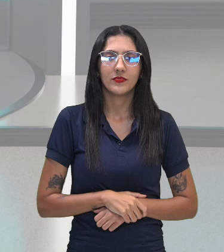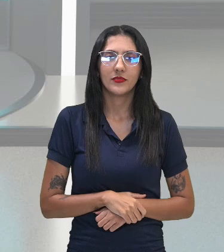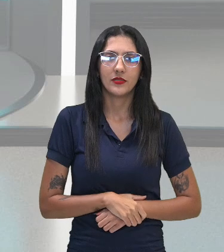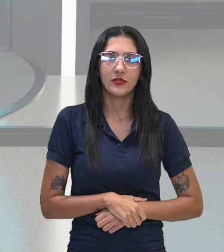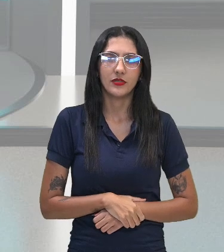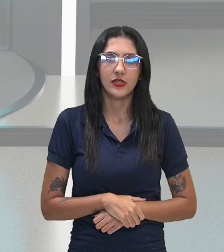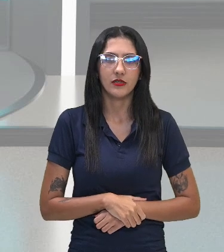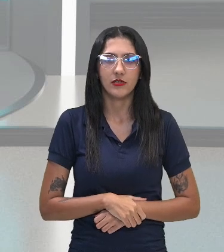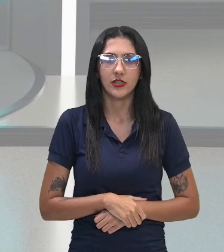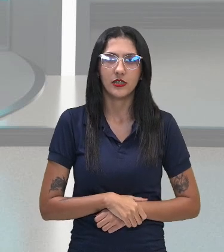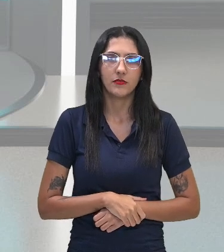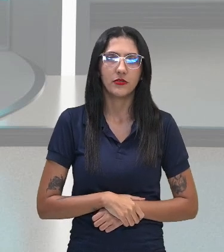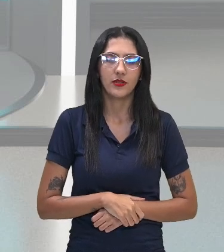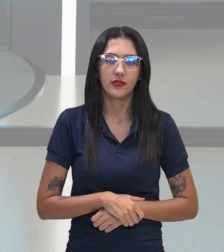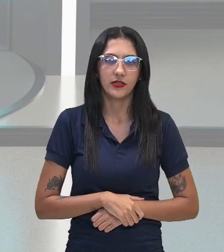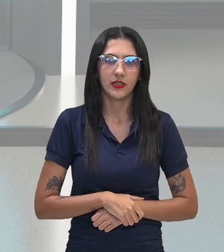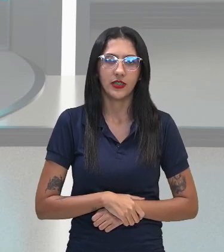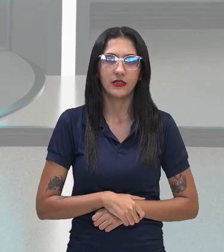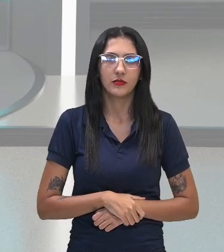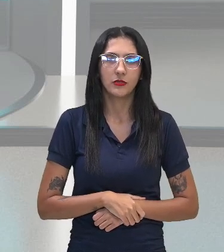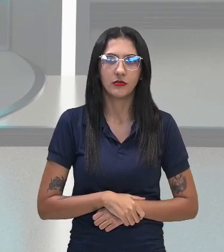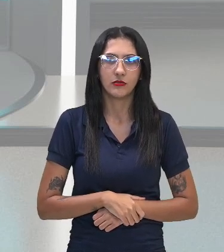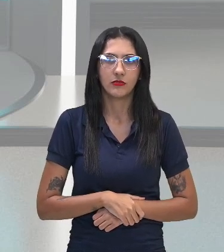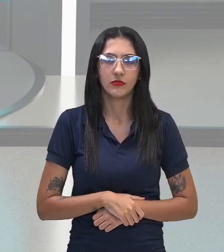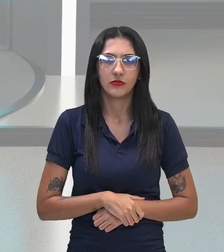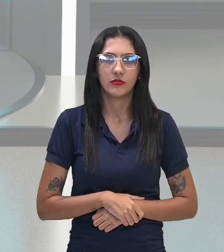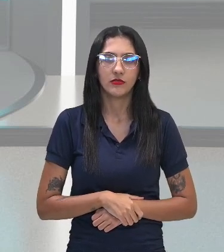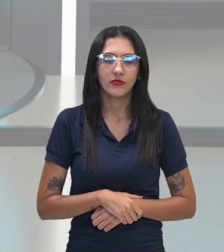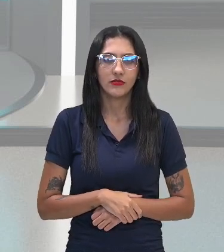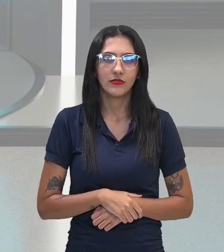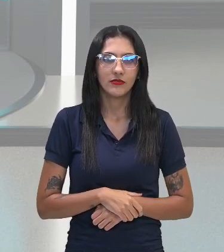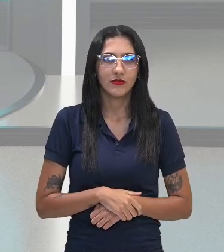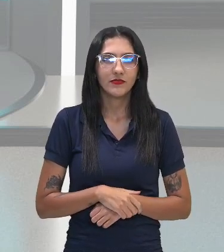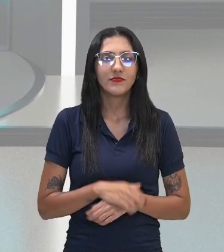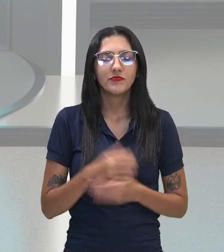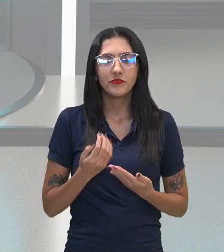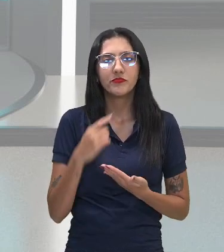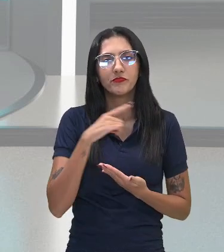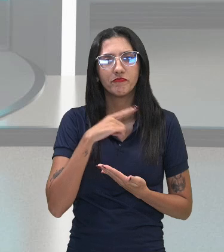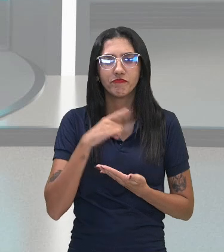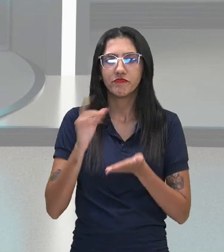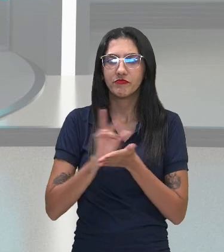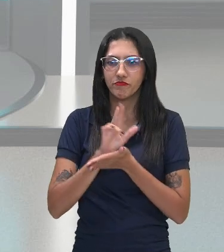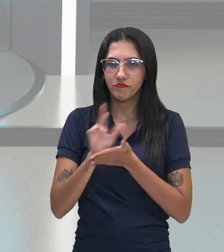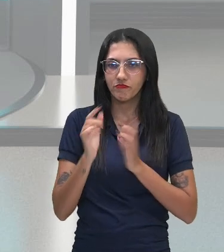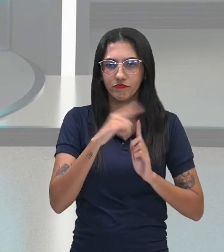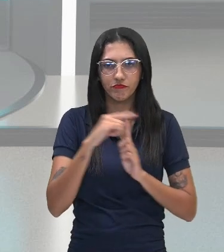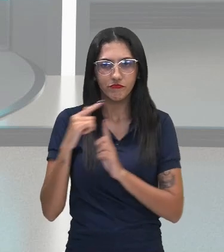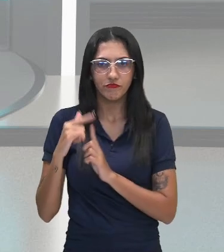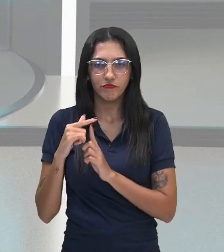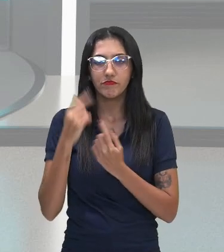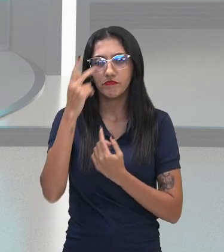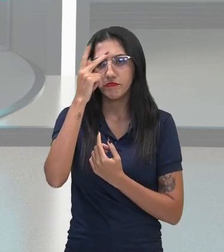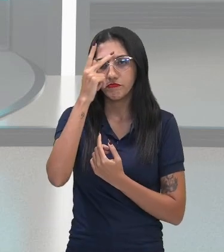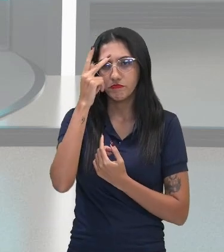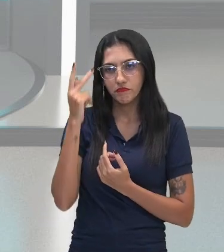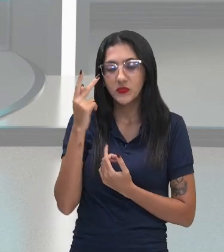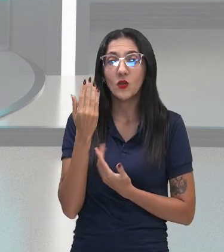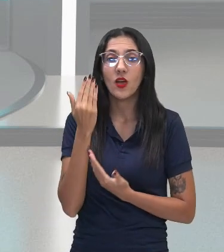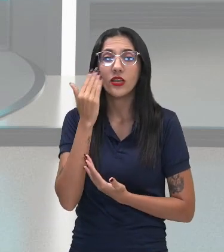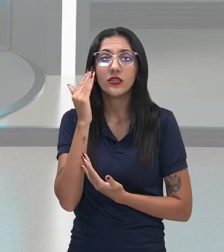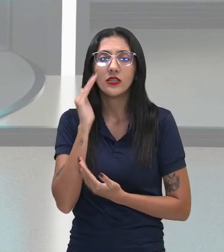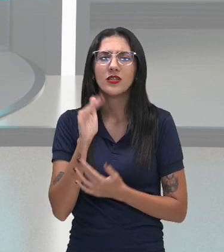Esse uso ocorre através de procedimentos ou meios disponíveis para atender à necessidade